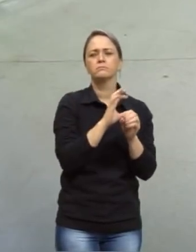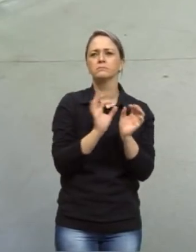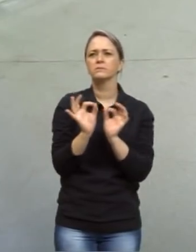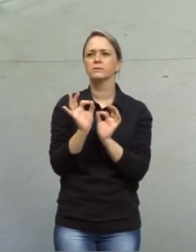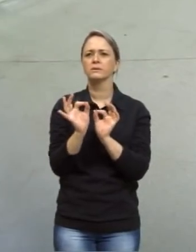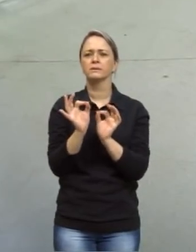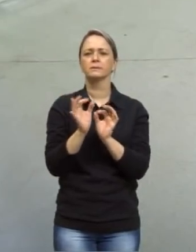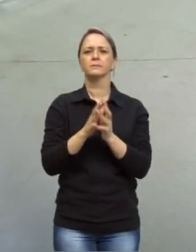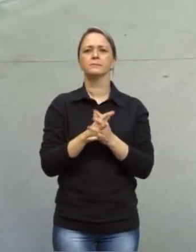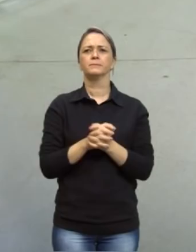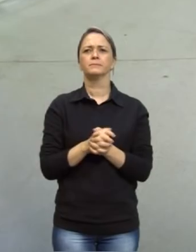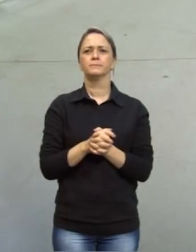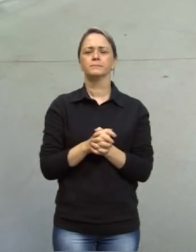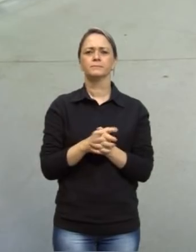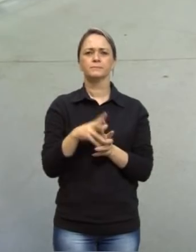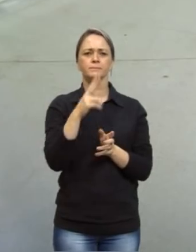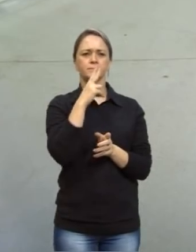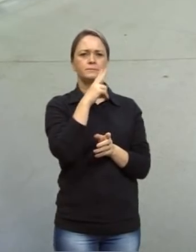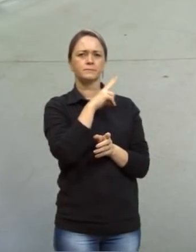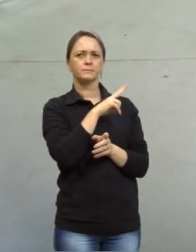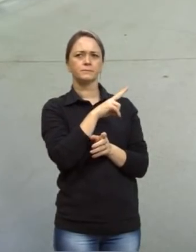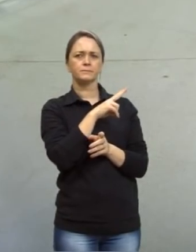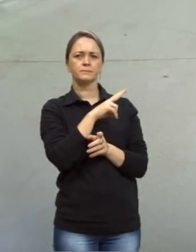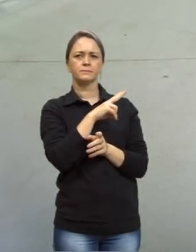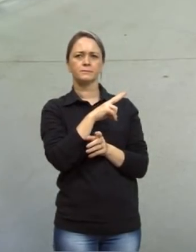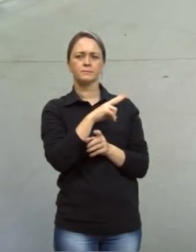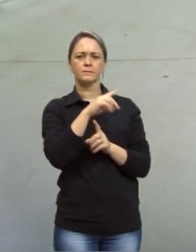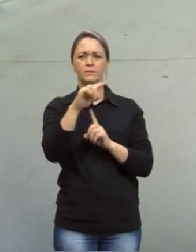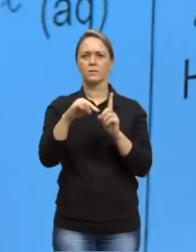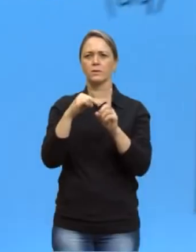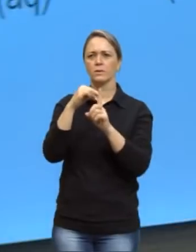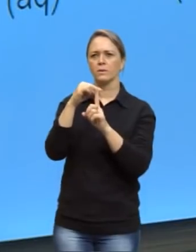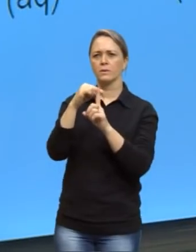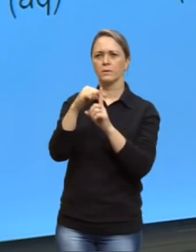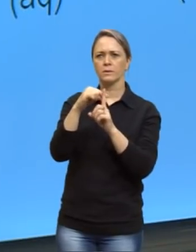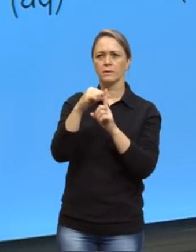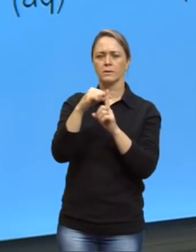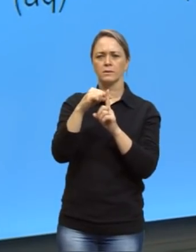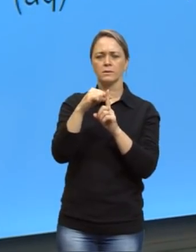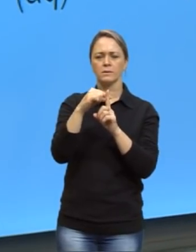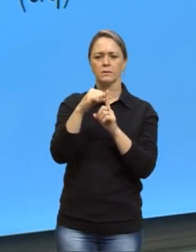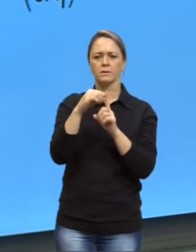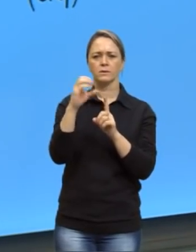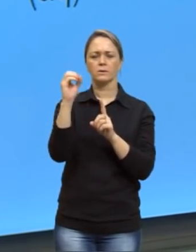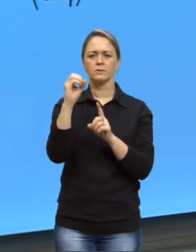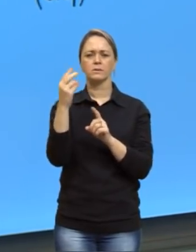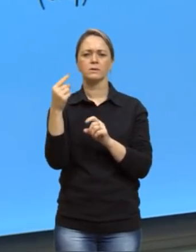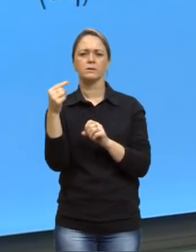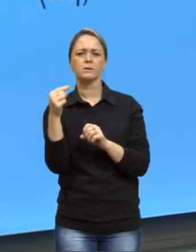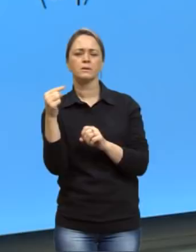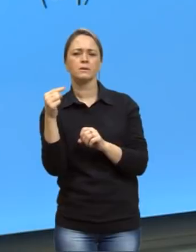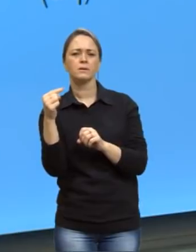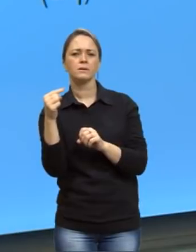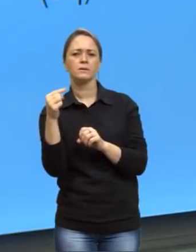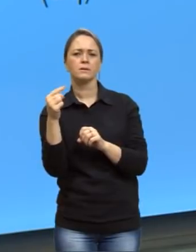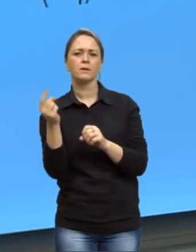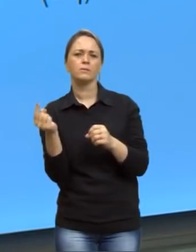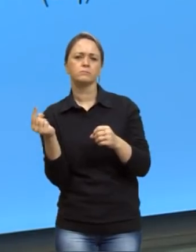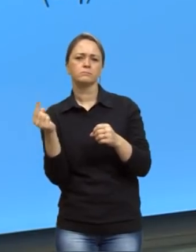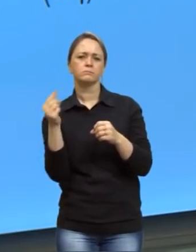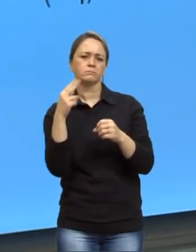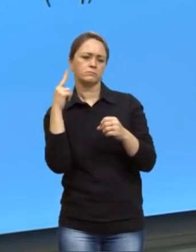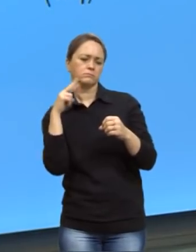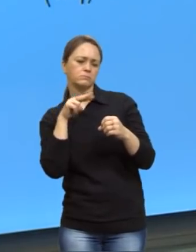ó aqui eu tenho um cátion e os oxigênio os negativos estão todos voltados